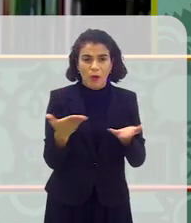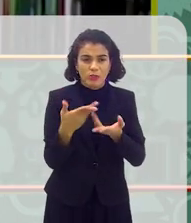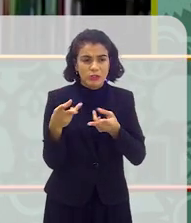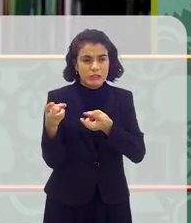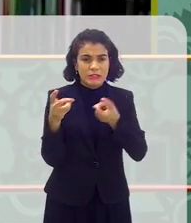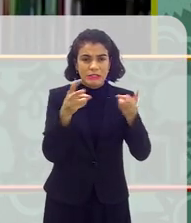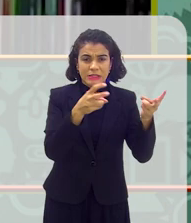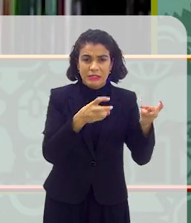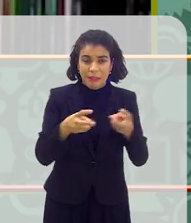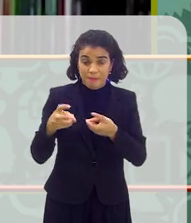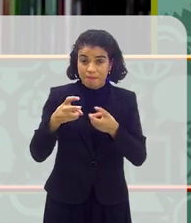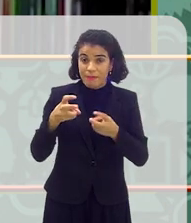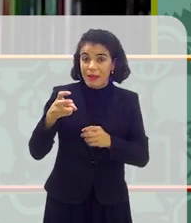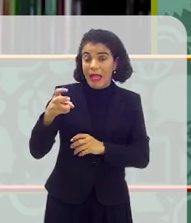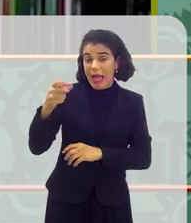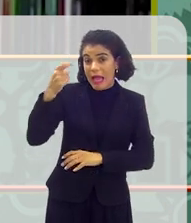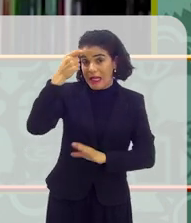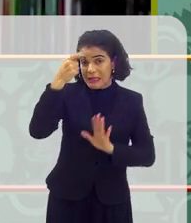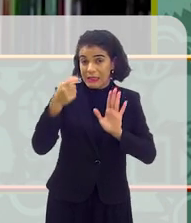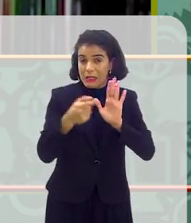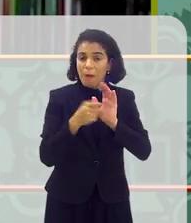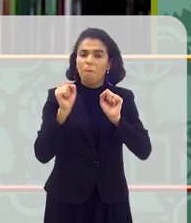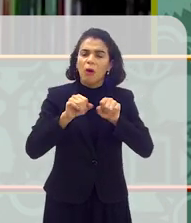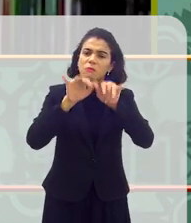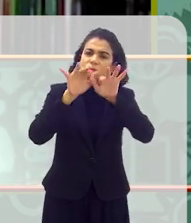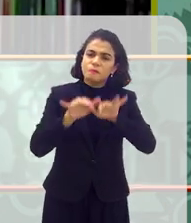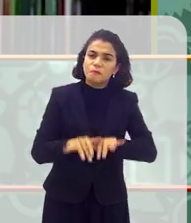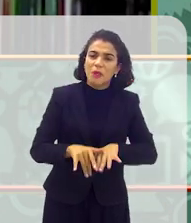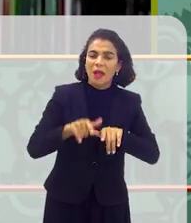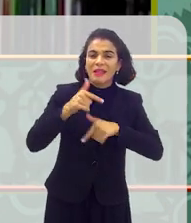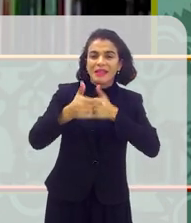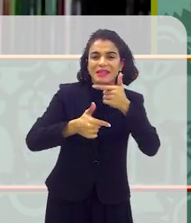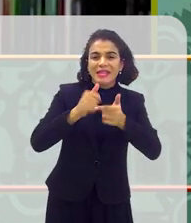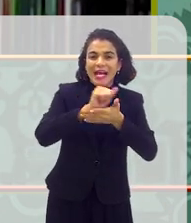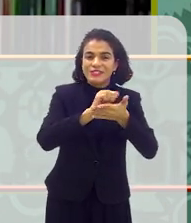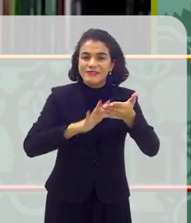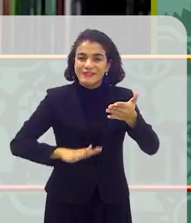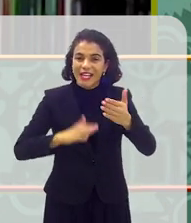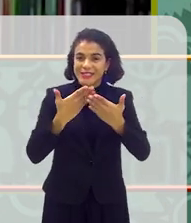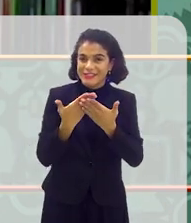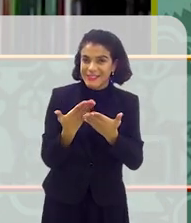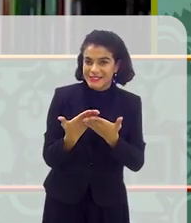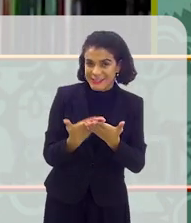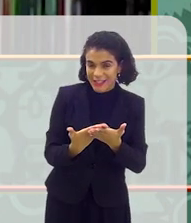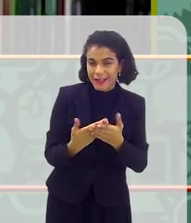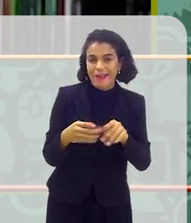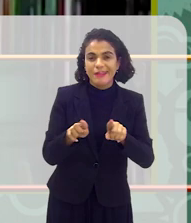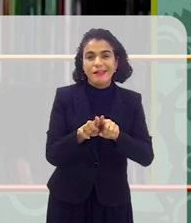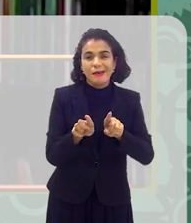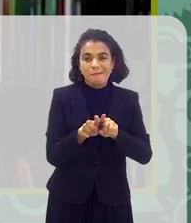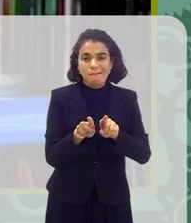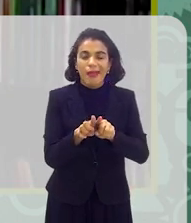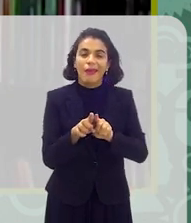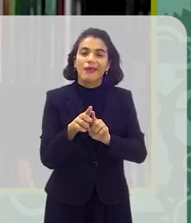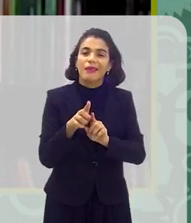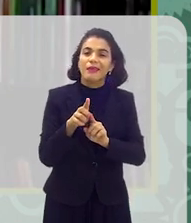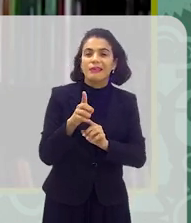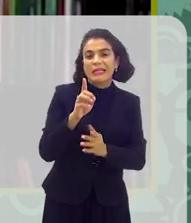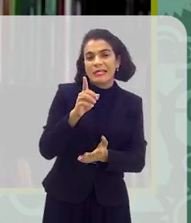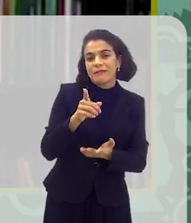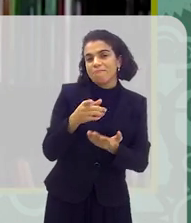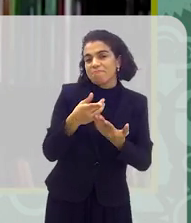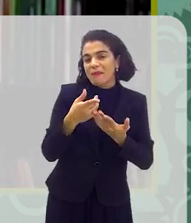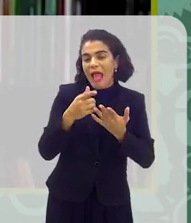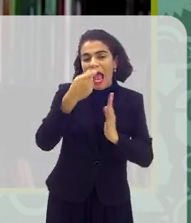que essa inteligência ela pode produzir trabalhos escolares, ela pode produzir peças de doutorado,